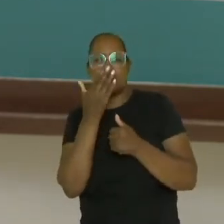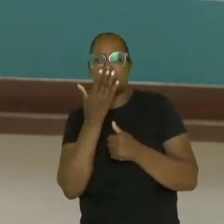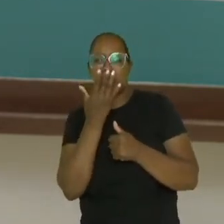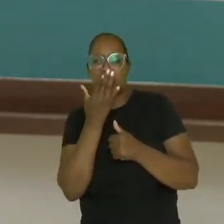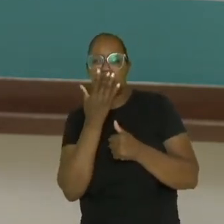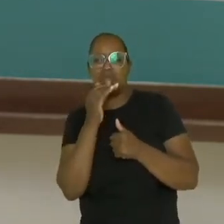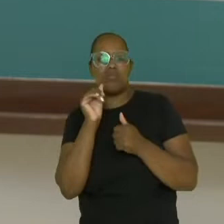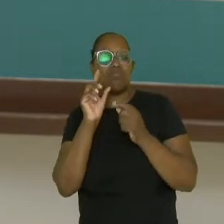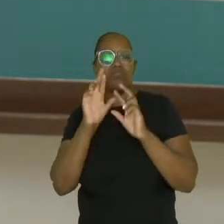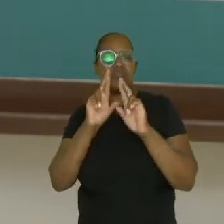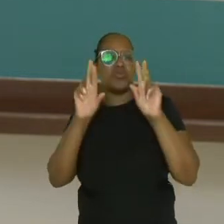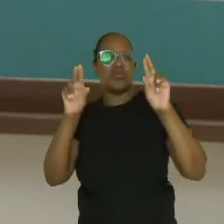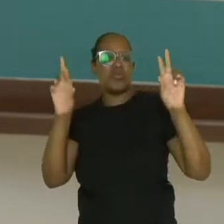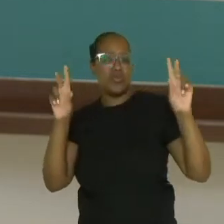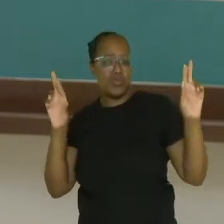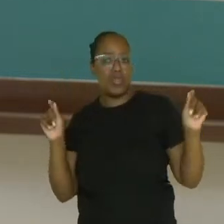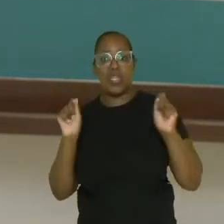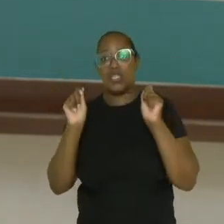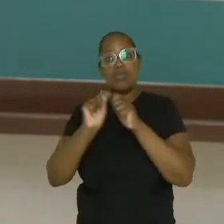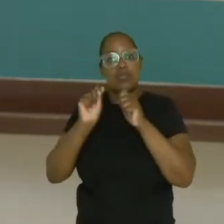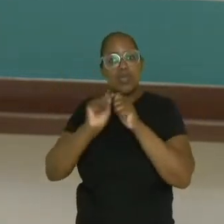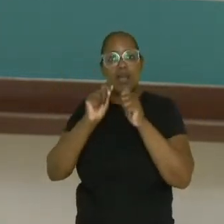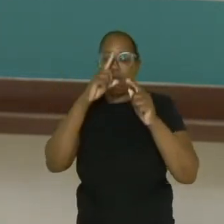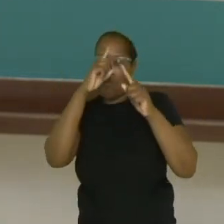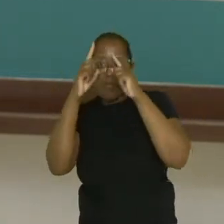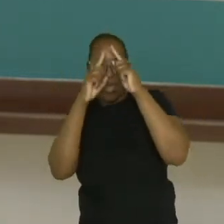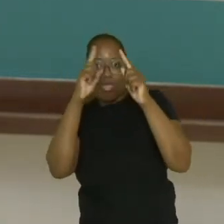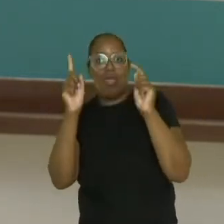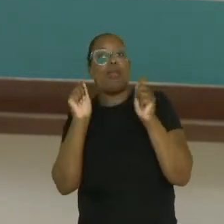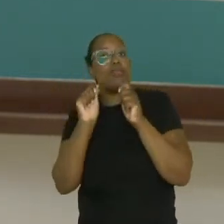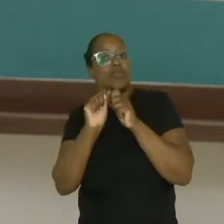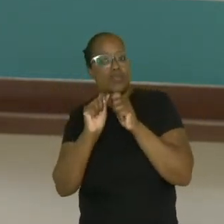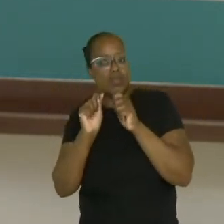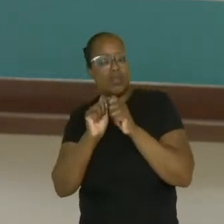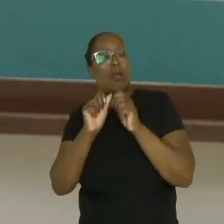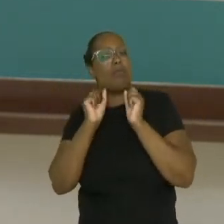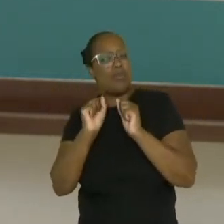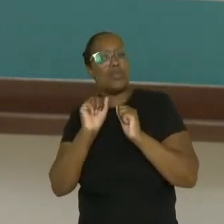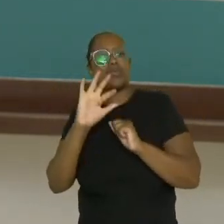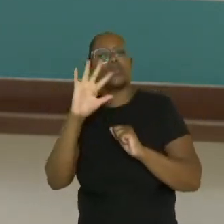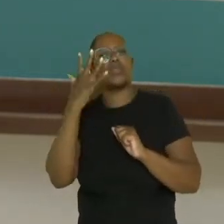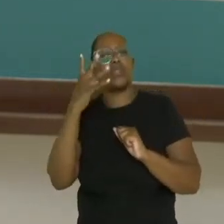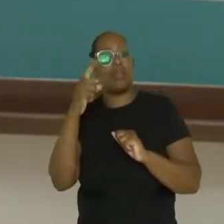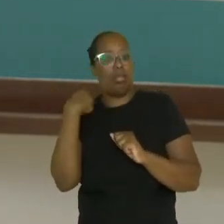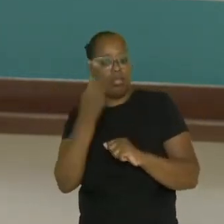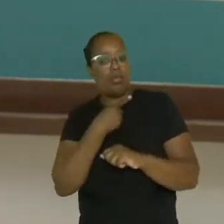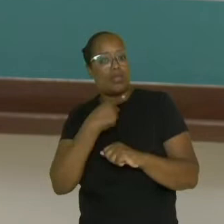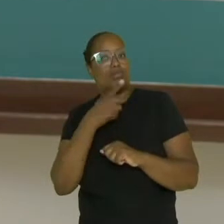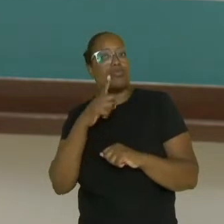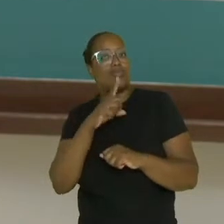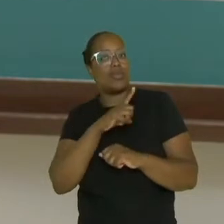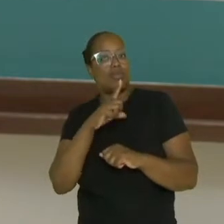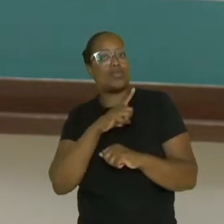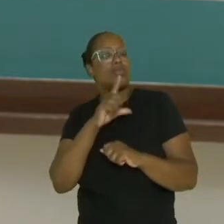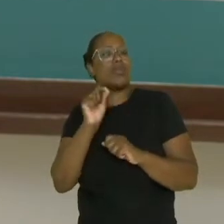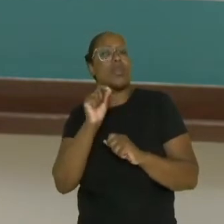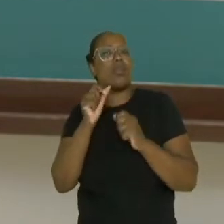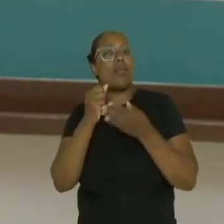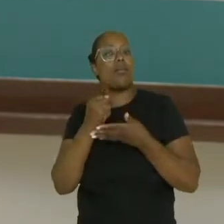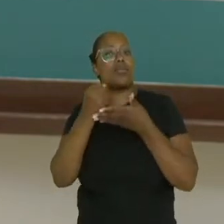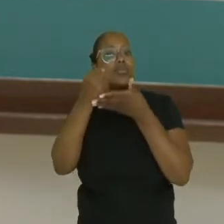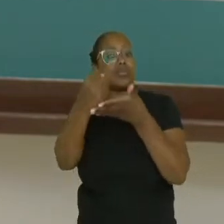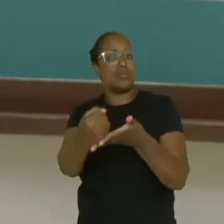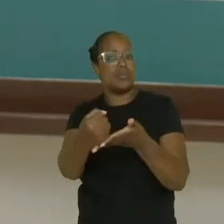múltiplas possibilidades de criar cores, a gente pode ser que nós estejamos proporcionando em algum